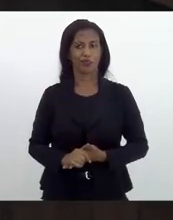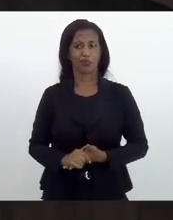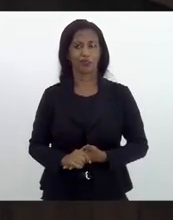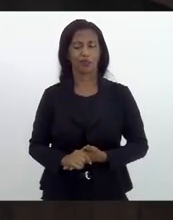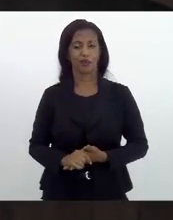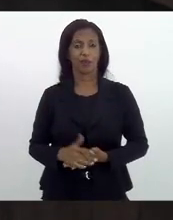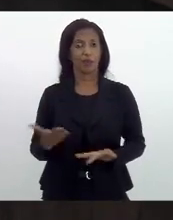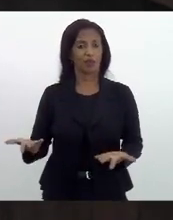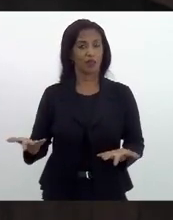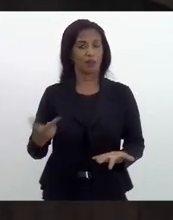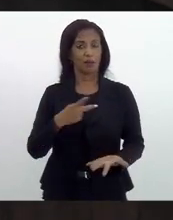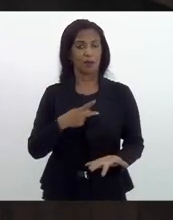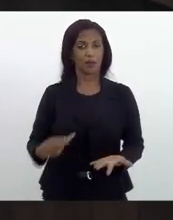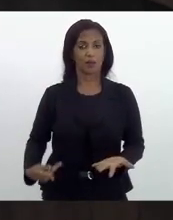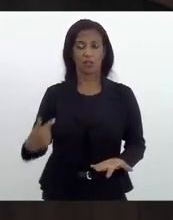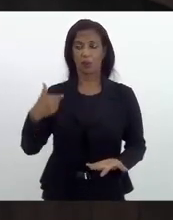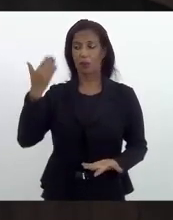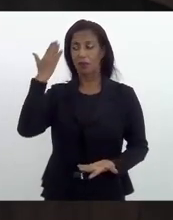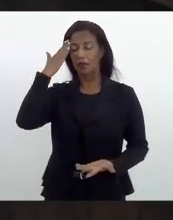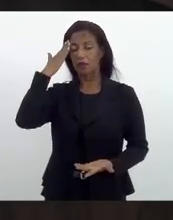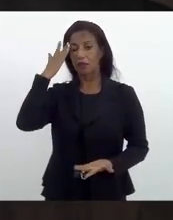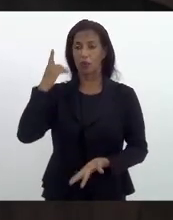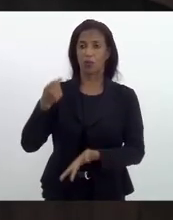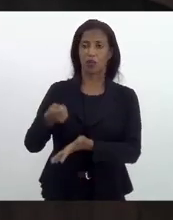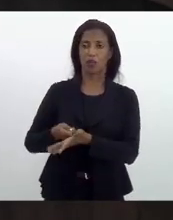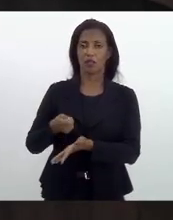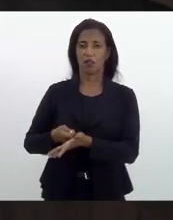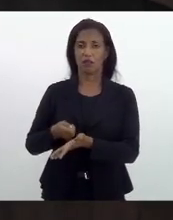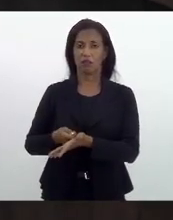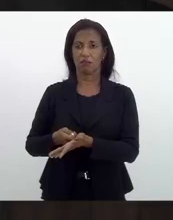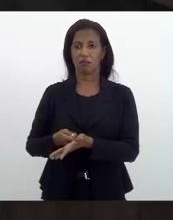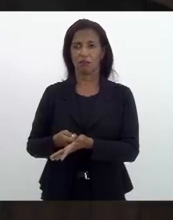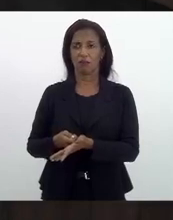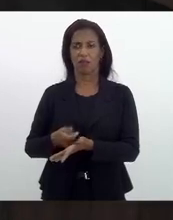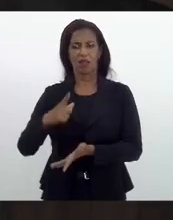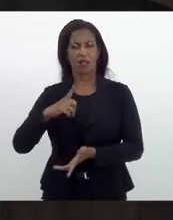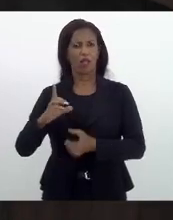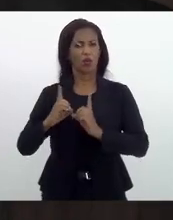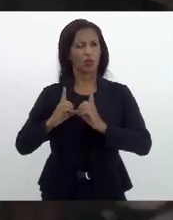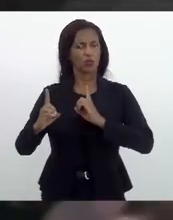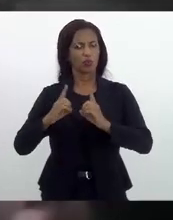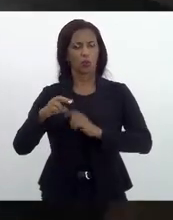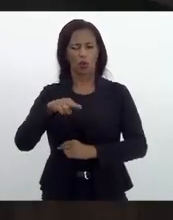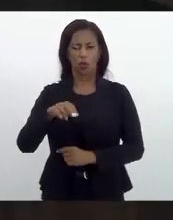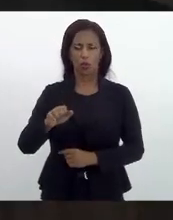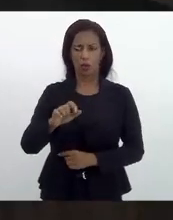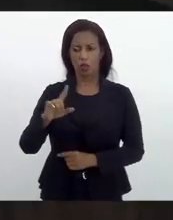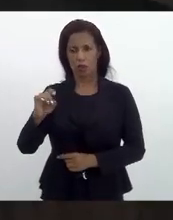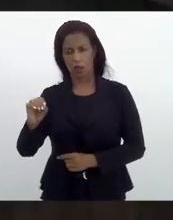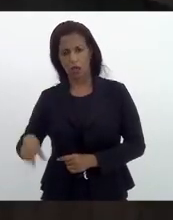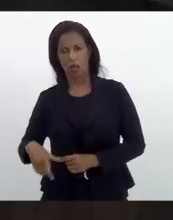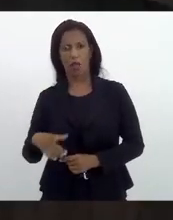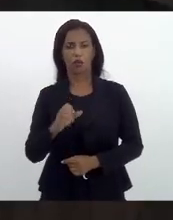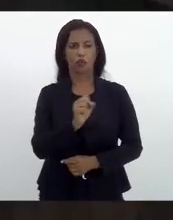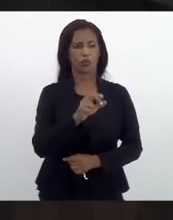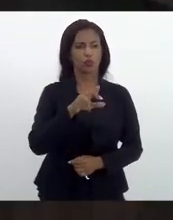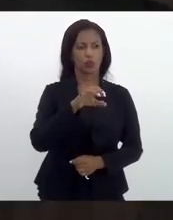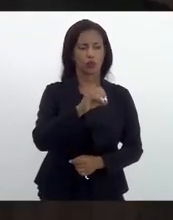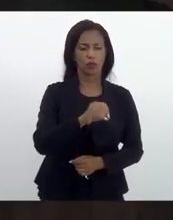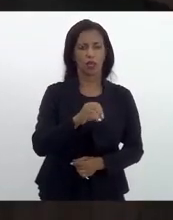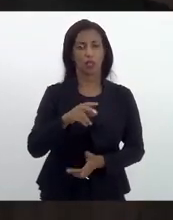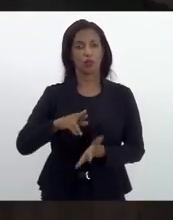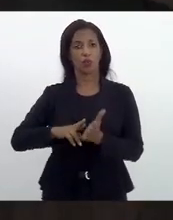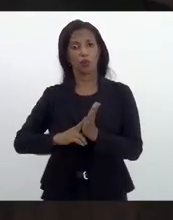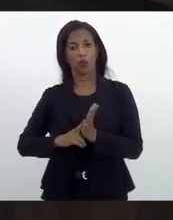ele? E aí, André, é o meu entendimento do que exige o regime. Eu tenho discutido isso aqui com o Nelson, com o Sérgio Aureliano. O